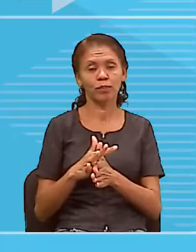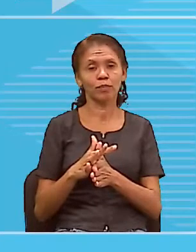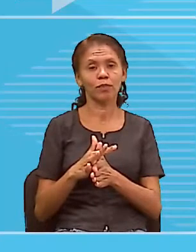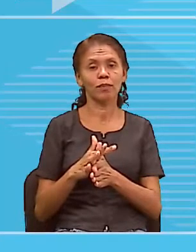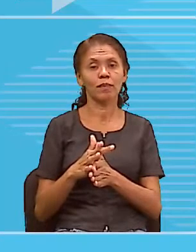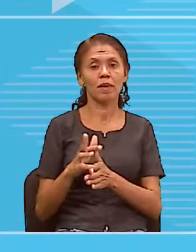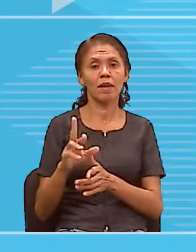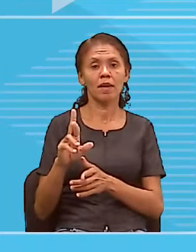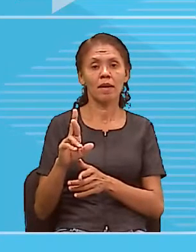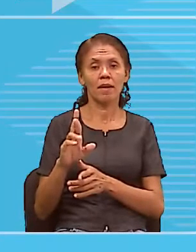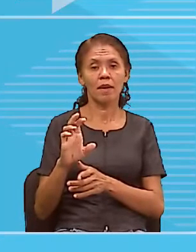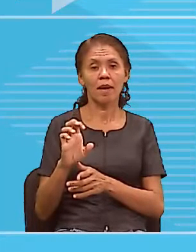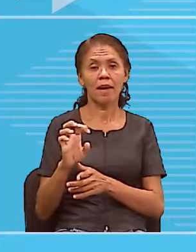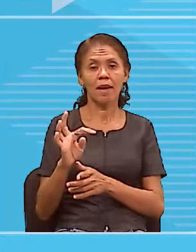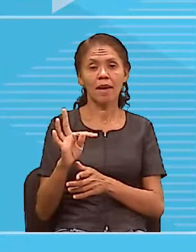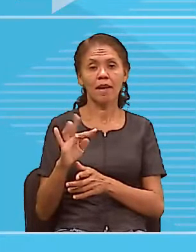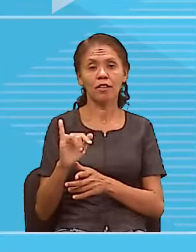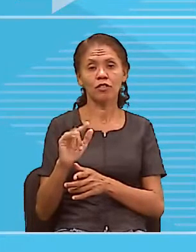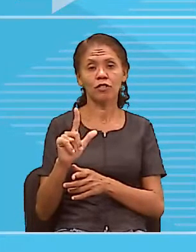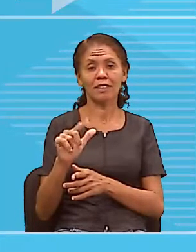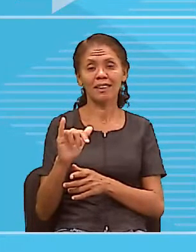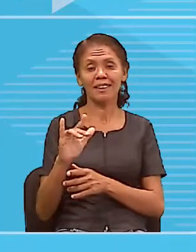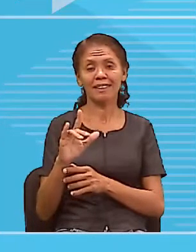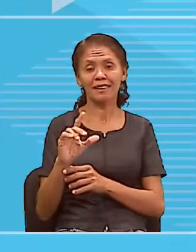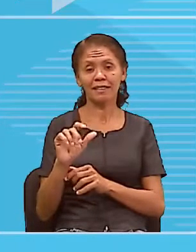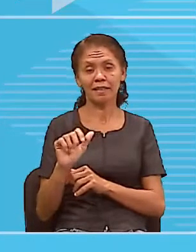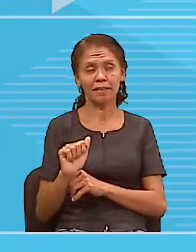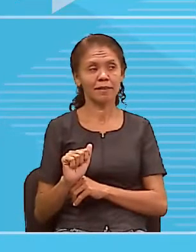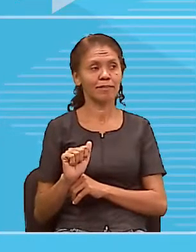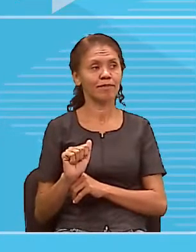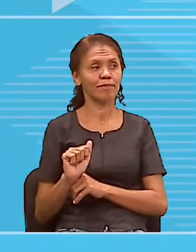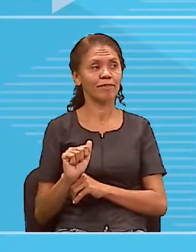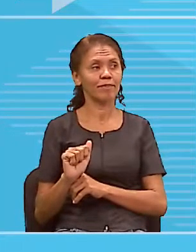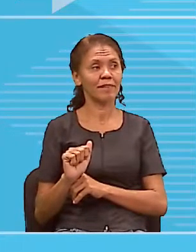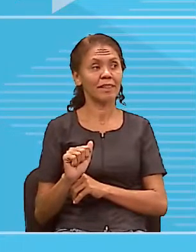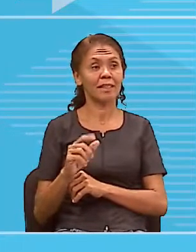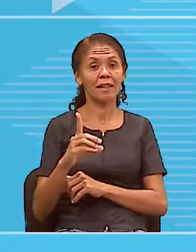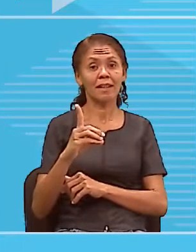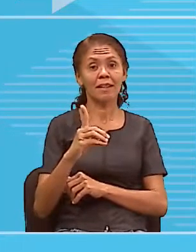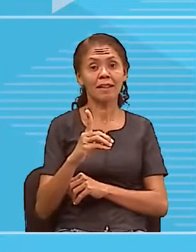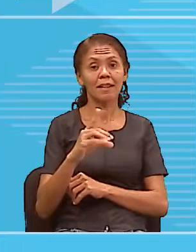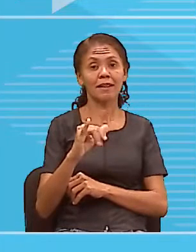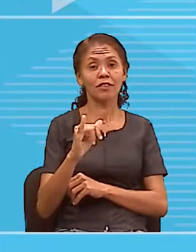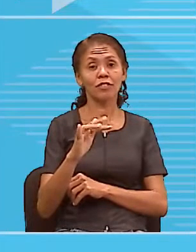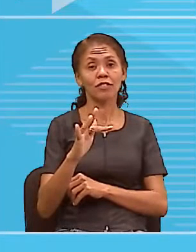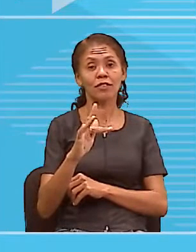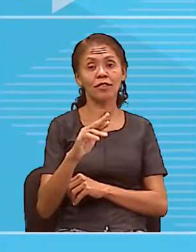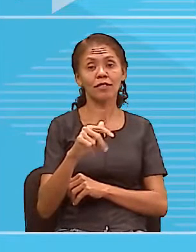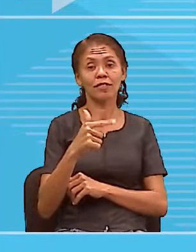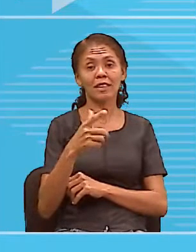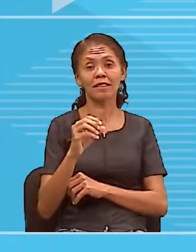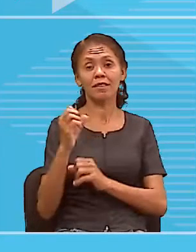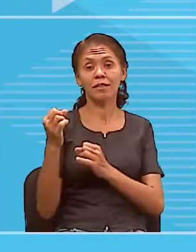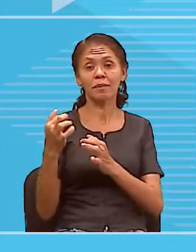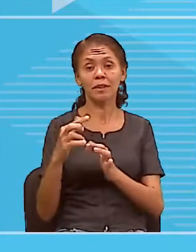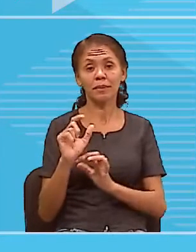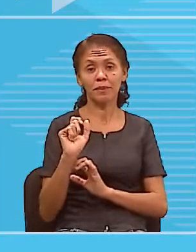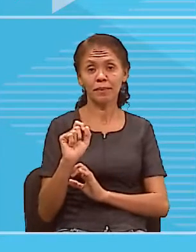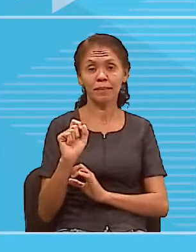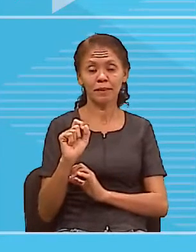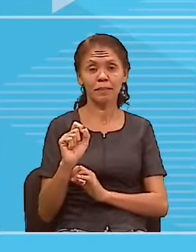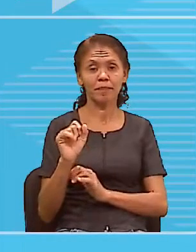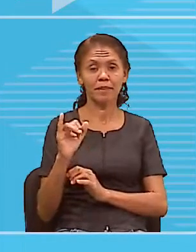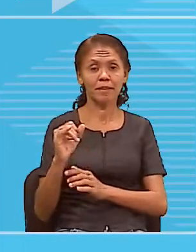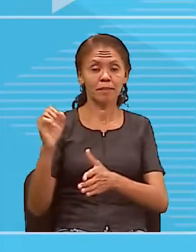série porém o que que é difração explica a difração explica que quando a luz